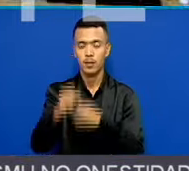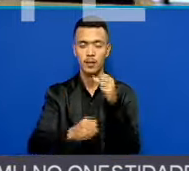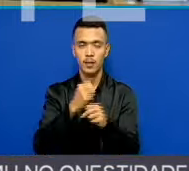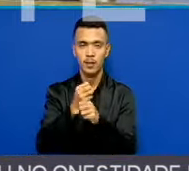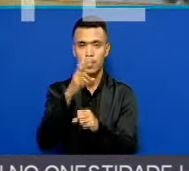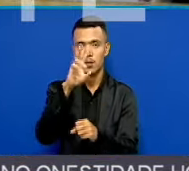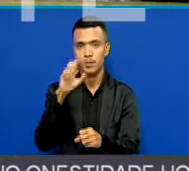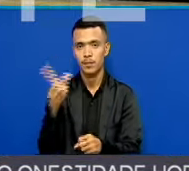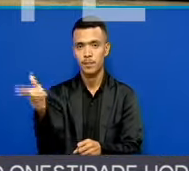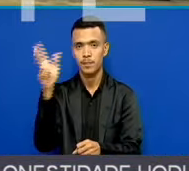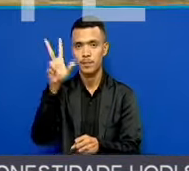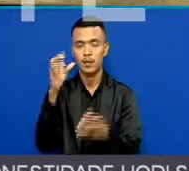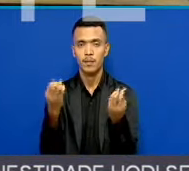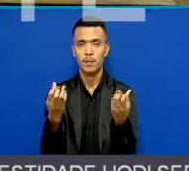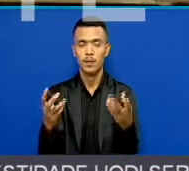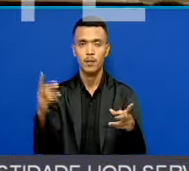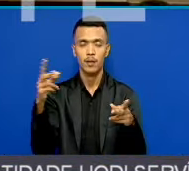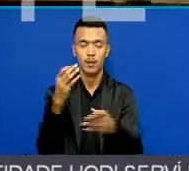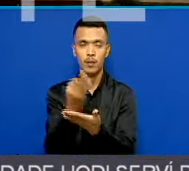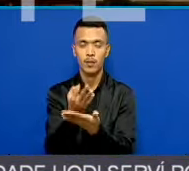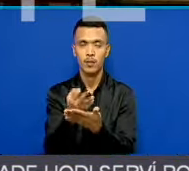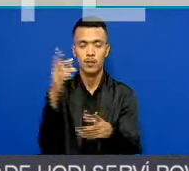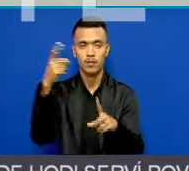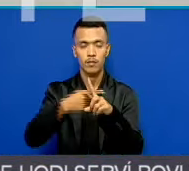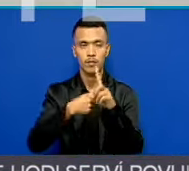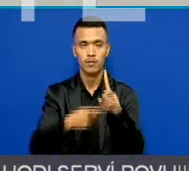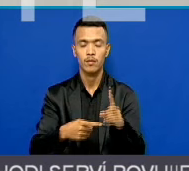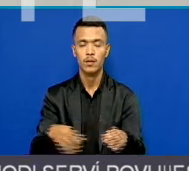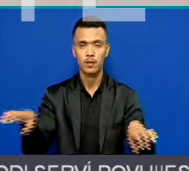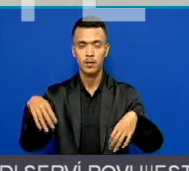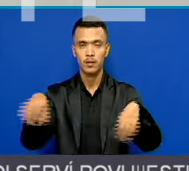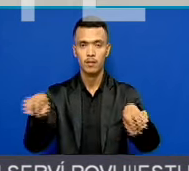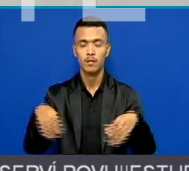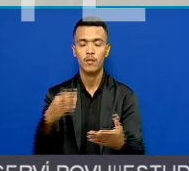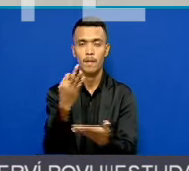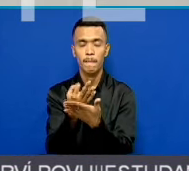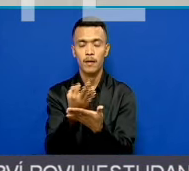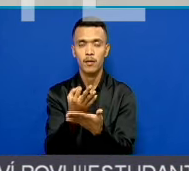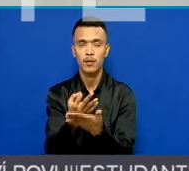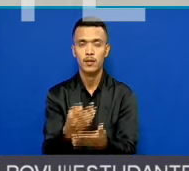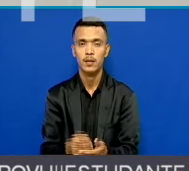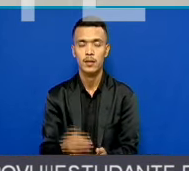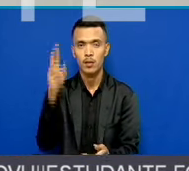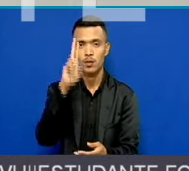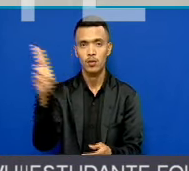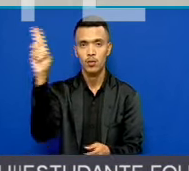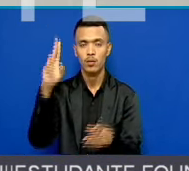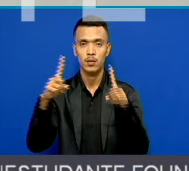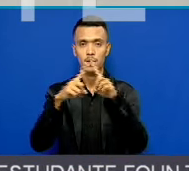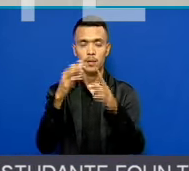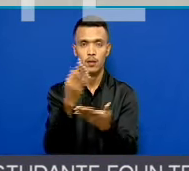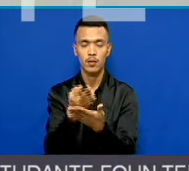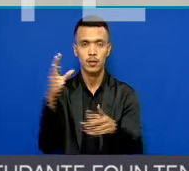Resentolu, maioria ba salário vencimento no bem serviço. Nebe, osan sirne koaze gastadet ba ya